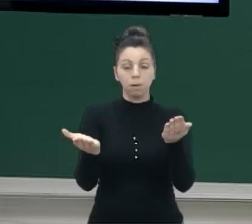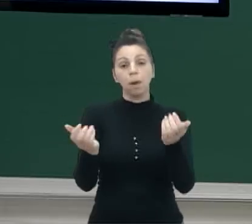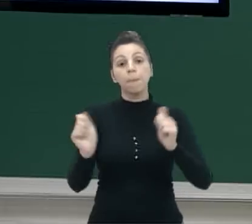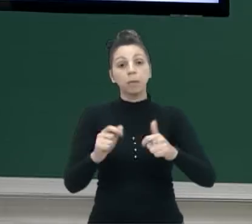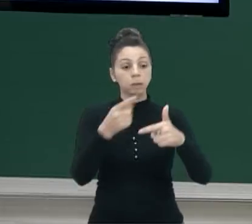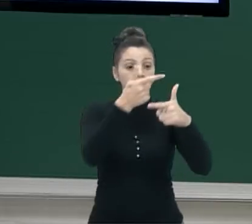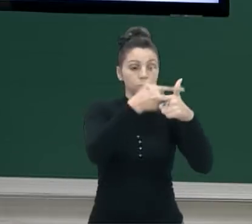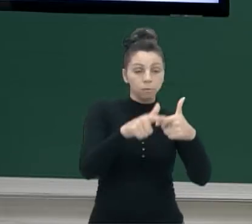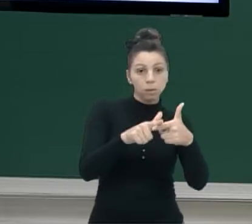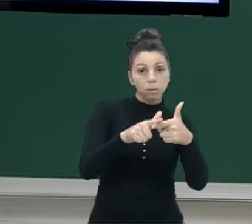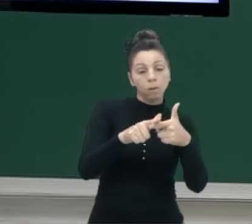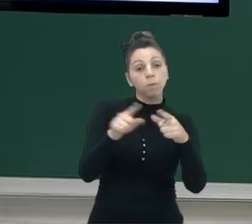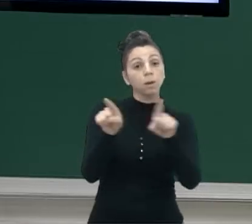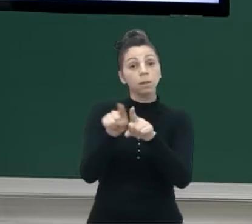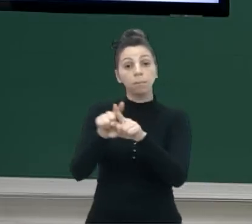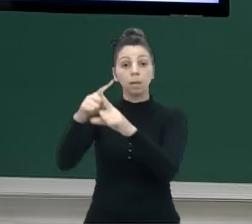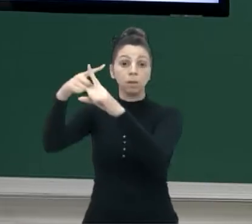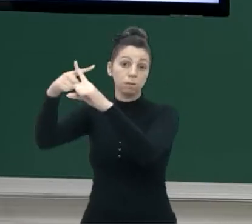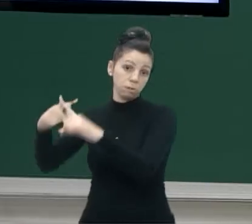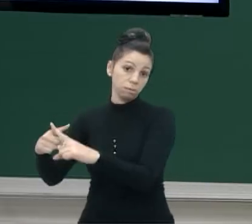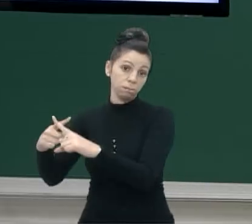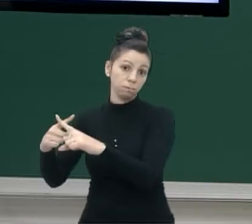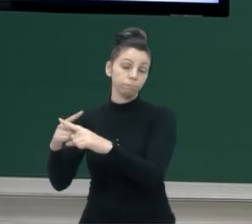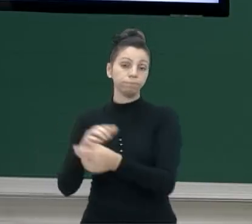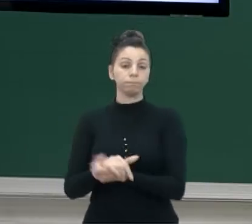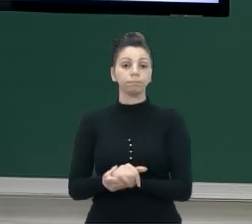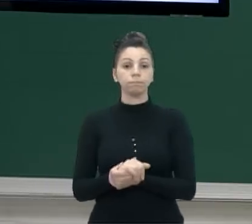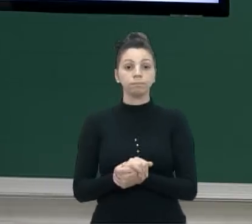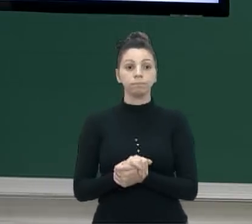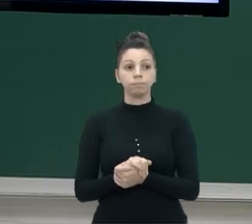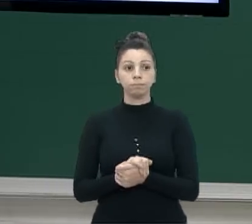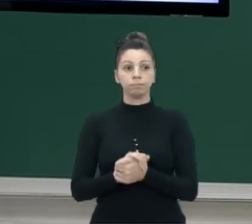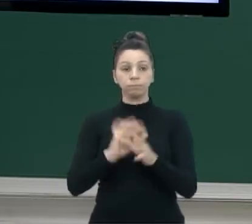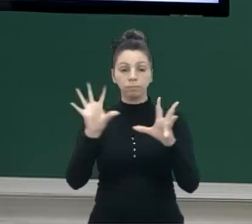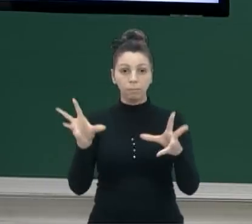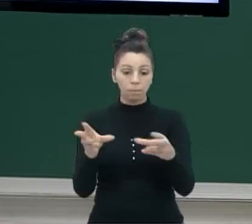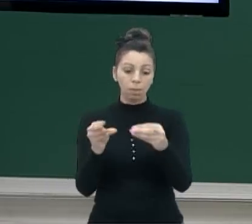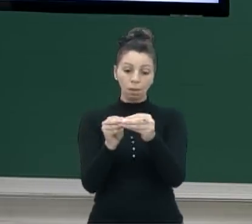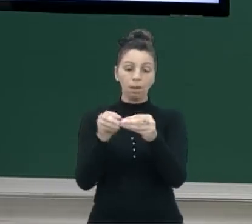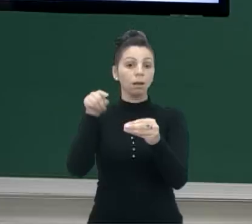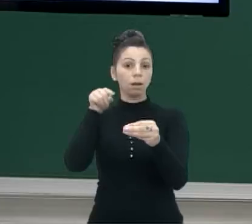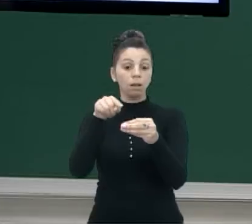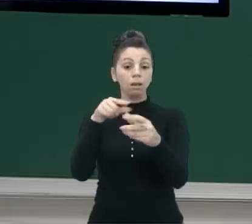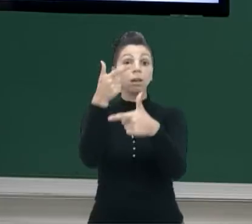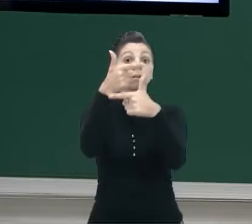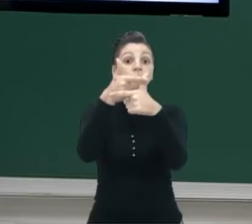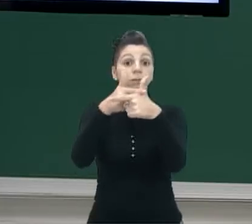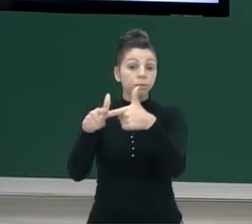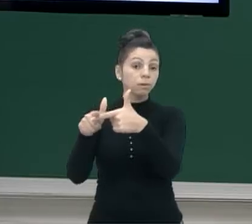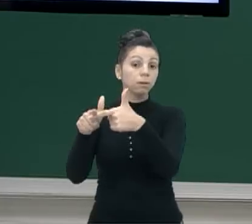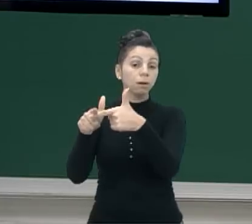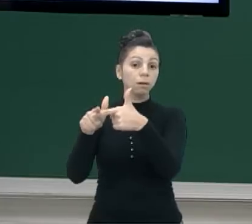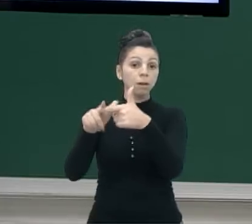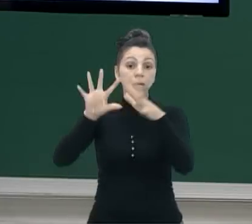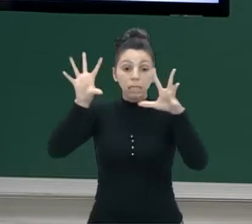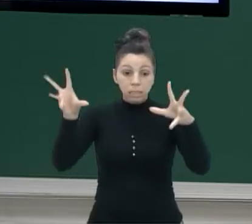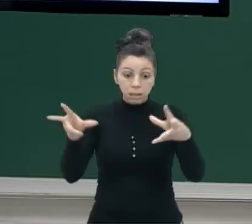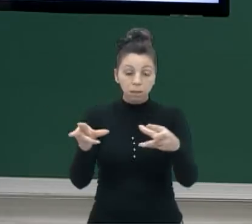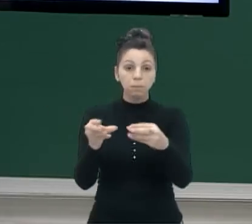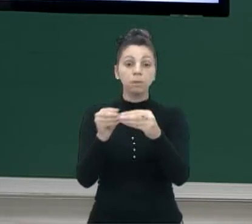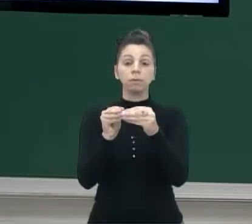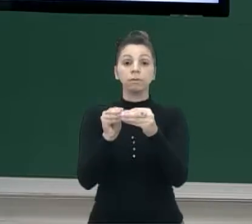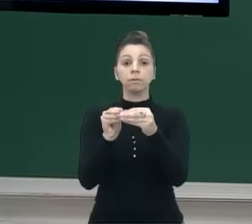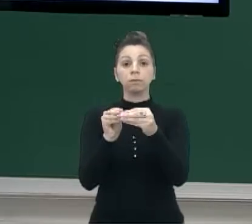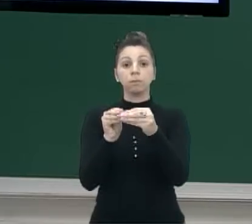Neste caso da simplificação especificamente, a gente vai pensar na divisão, porque simplificar é eu escrever a mesma